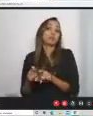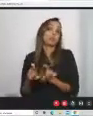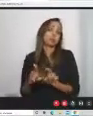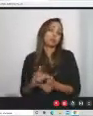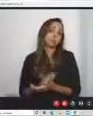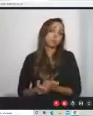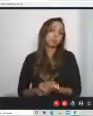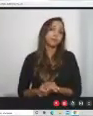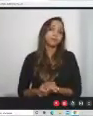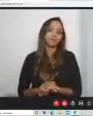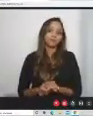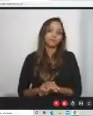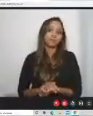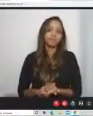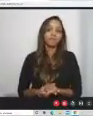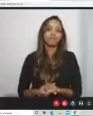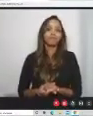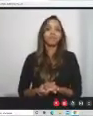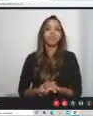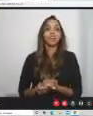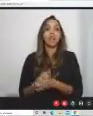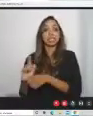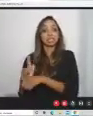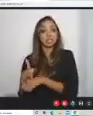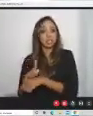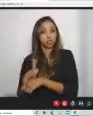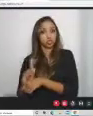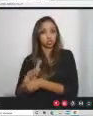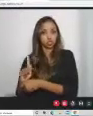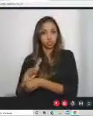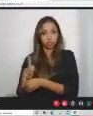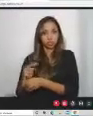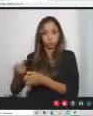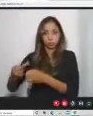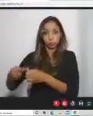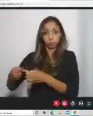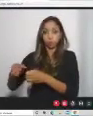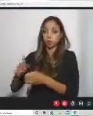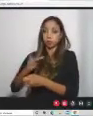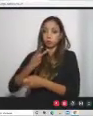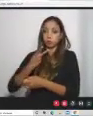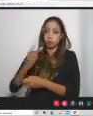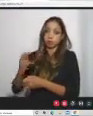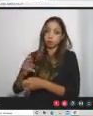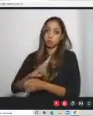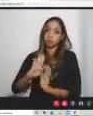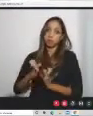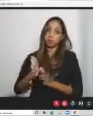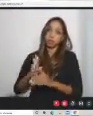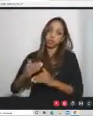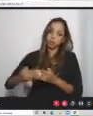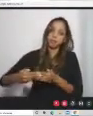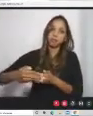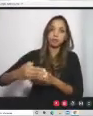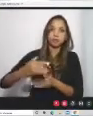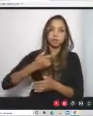foi sinalizado pela gestão municipal que estará em andamento em breve, realmente, a pavimentação destas